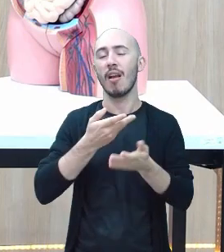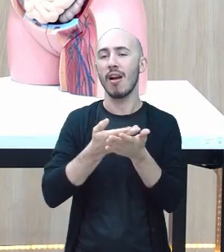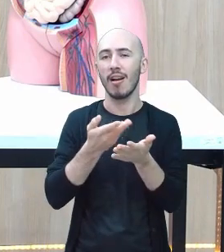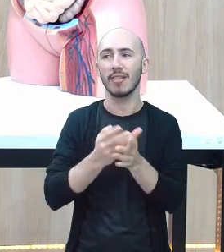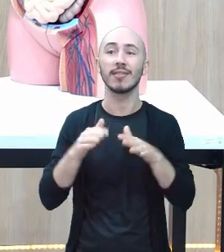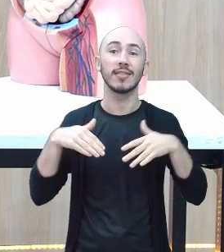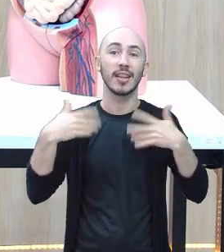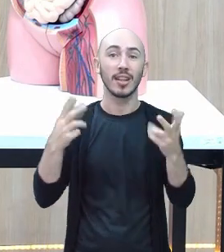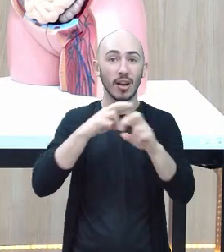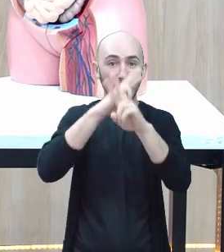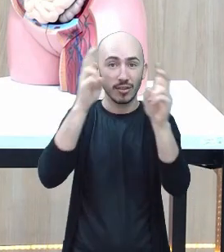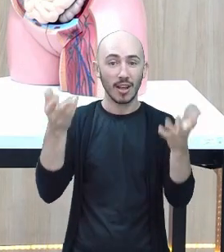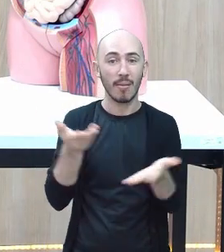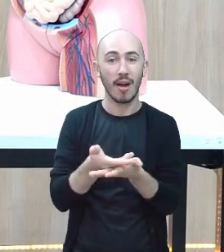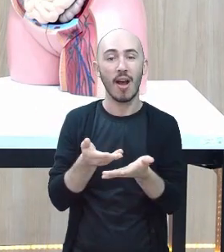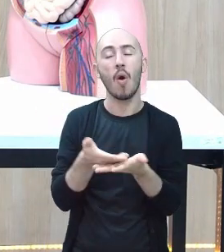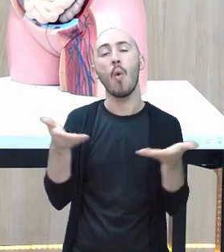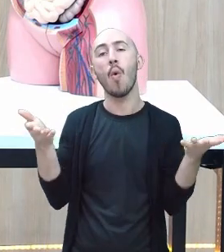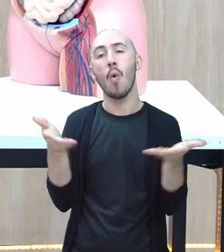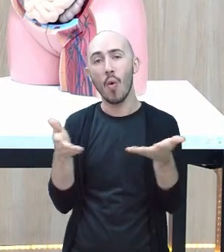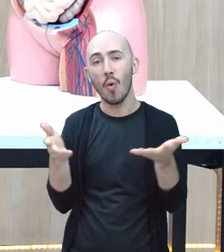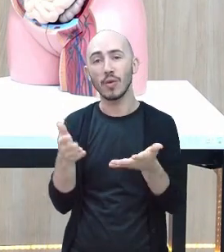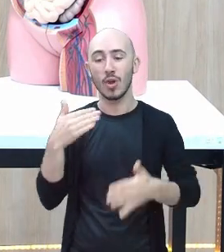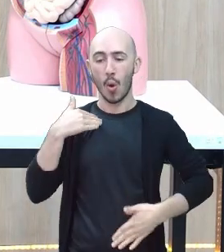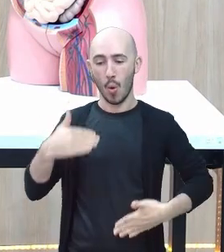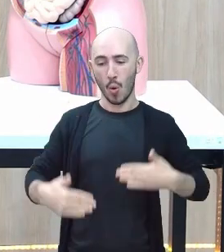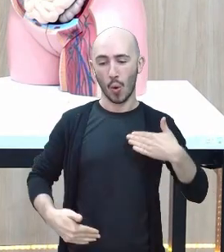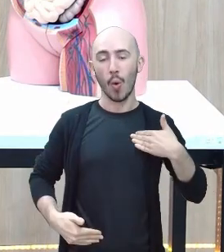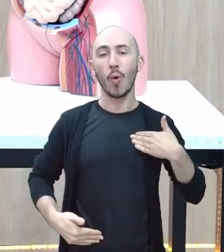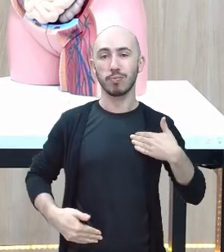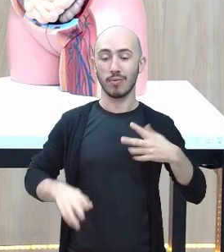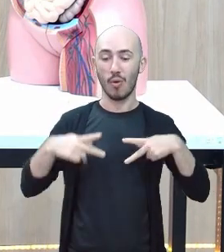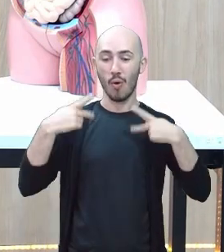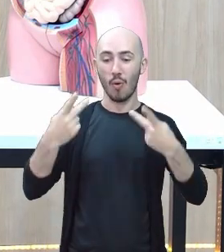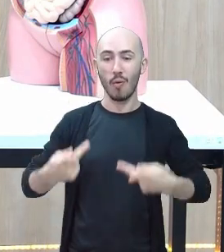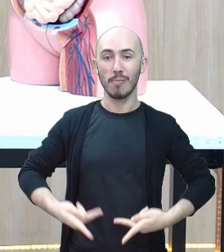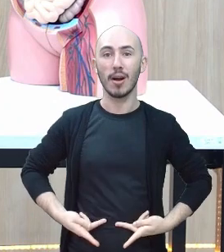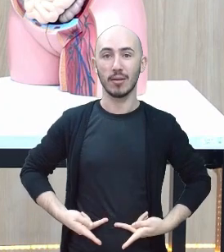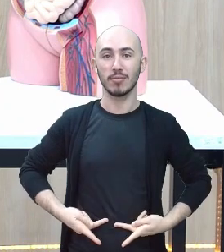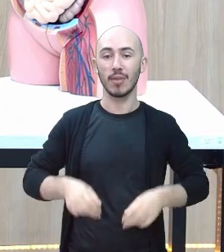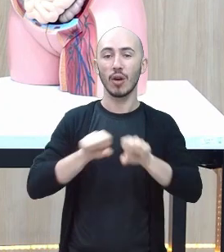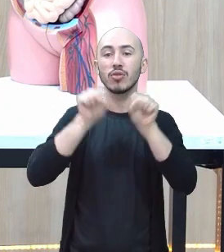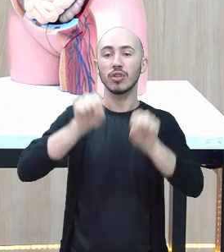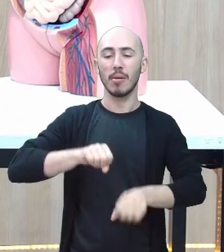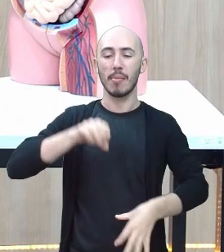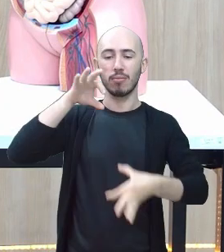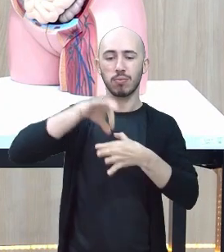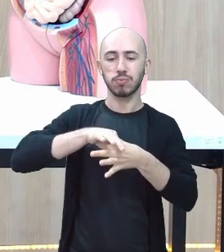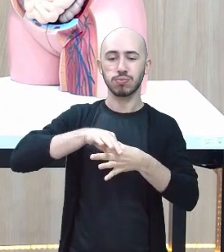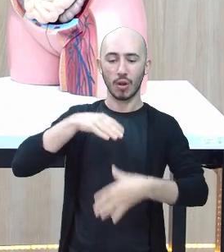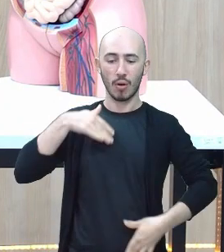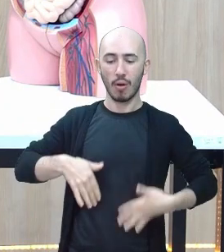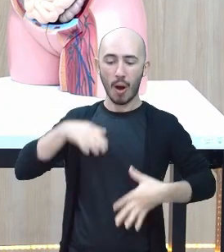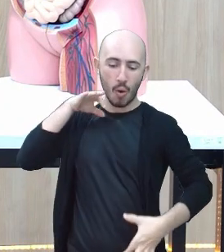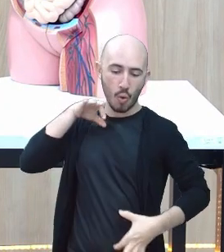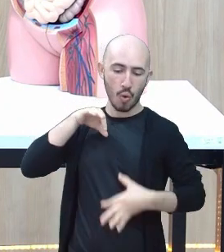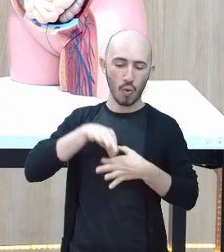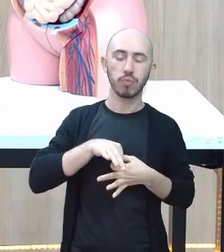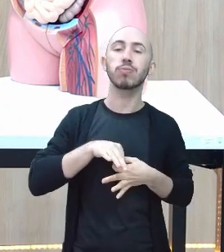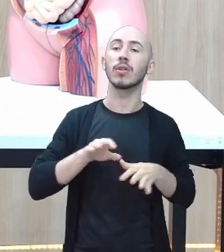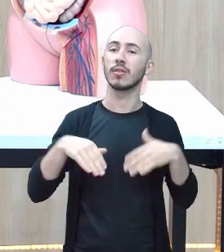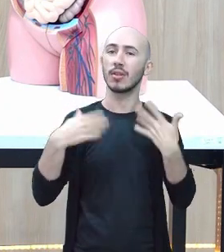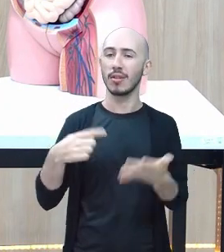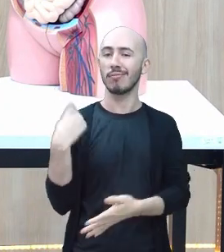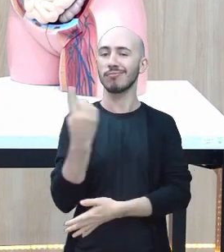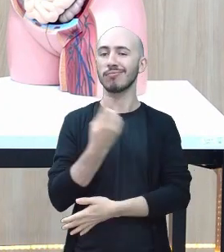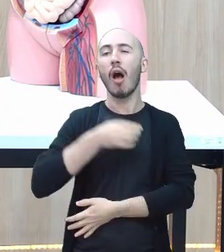Então, o tema da nossa aula de hoje, o corpo humano como um sistema integrado. Então, vamos caminhar nessa viagem